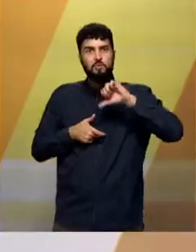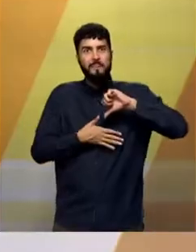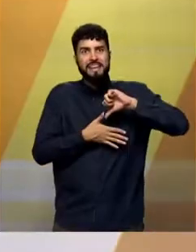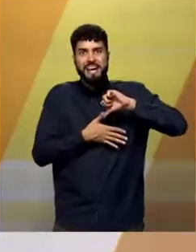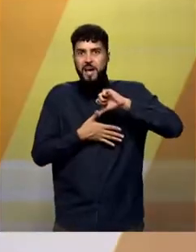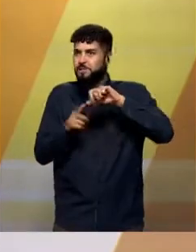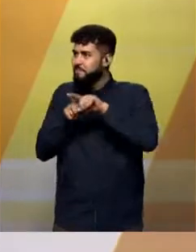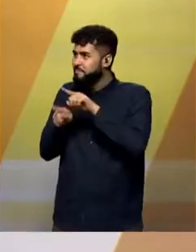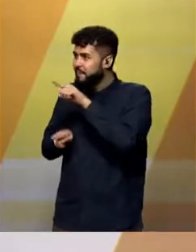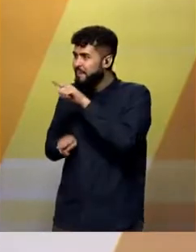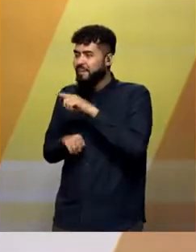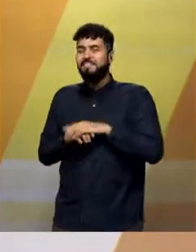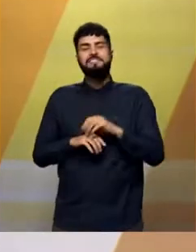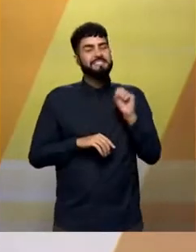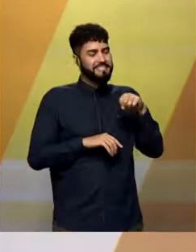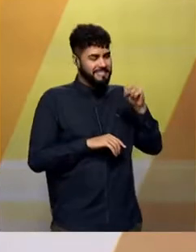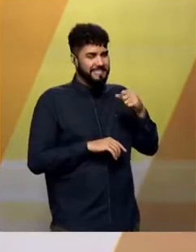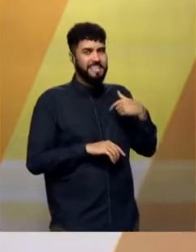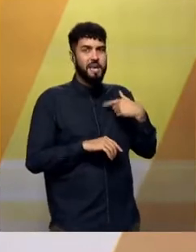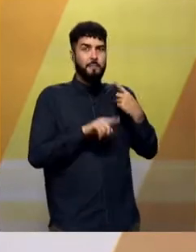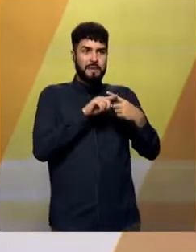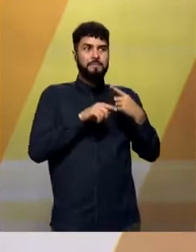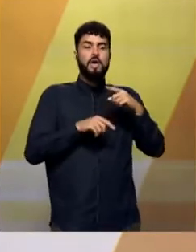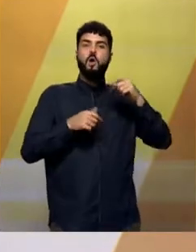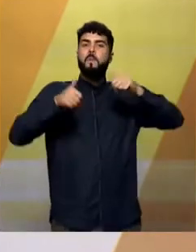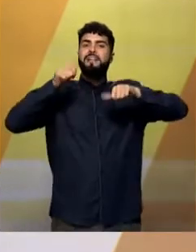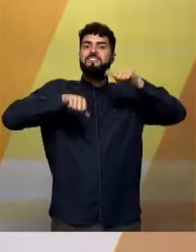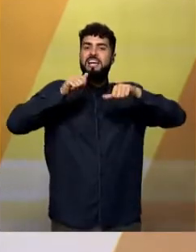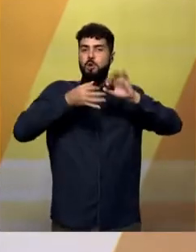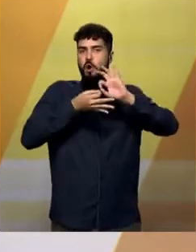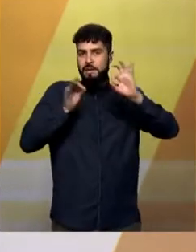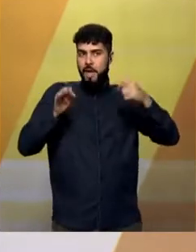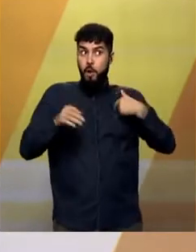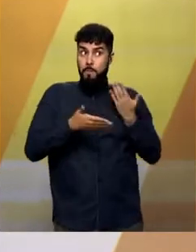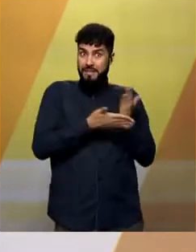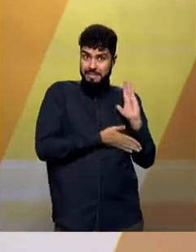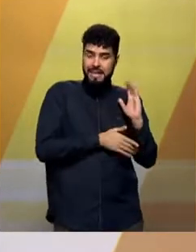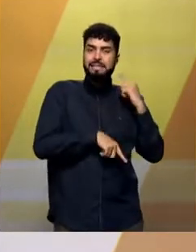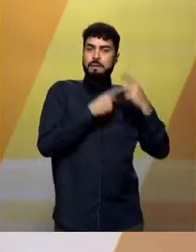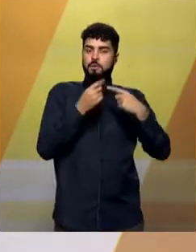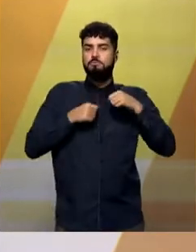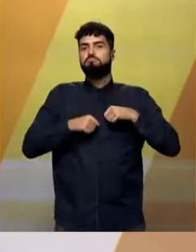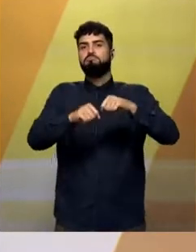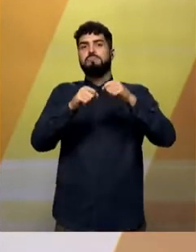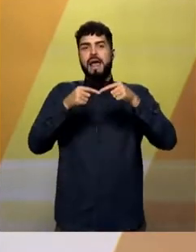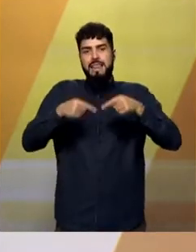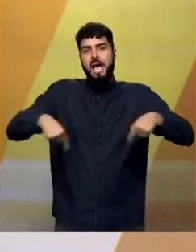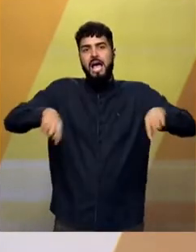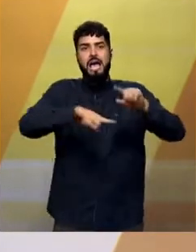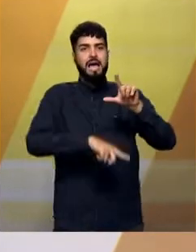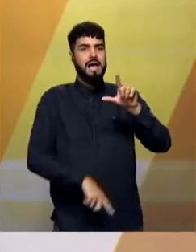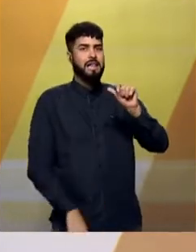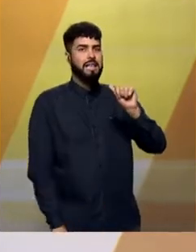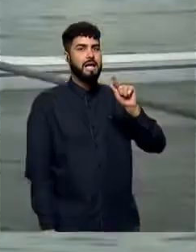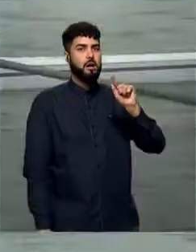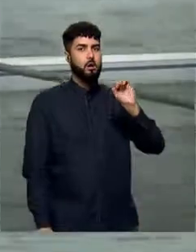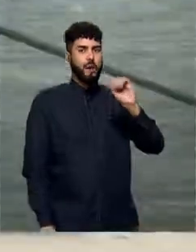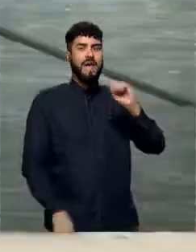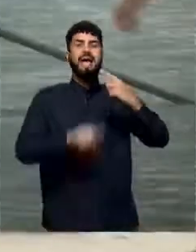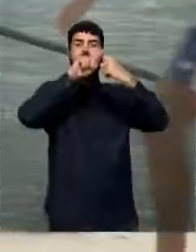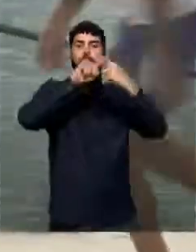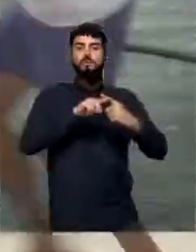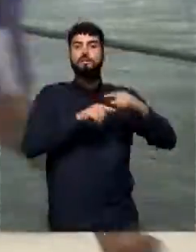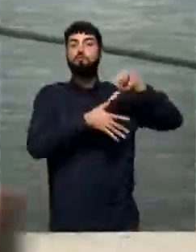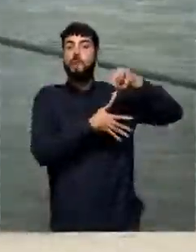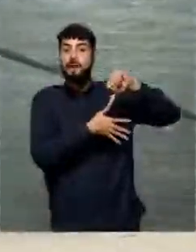sul-americano sem logo após a qualificação Olímpica nós tivemos na área aqui da Lagoa Rodrigo de Freitas mesmo o campeonato